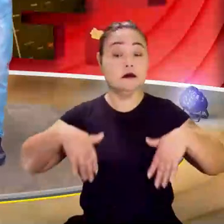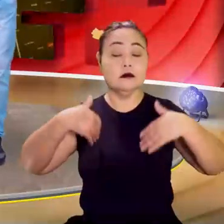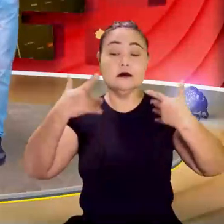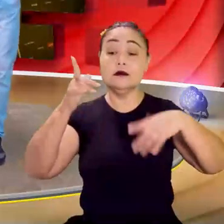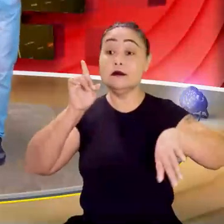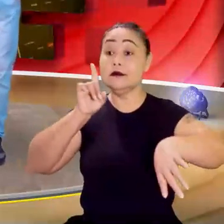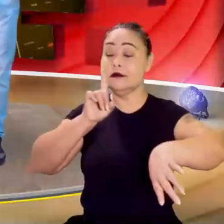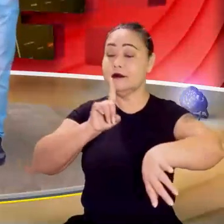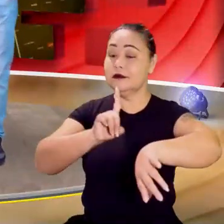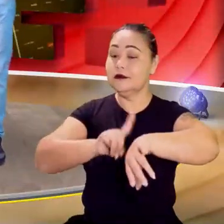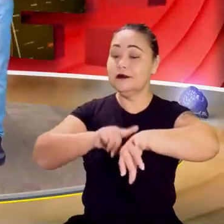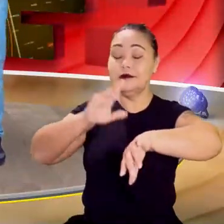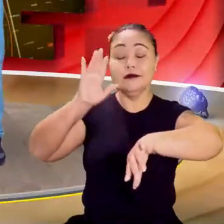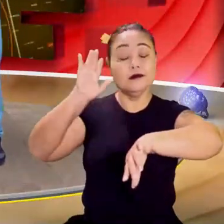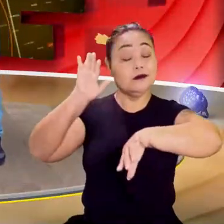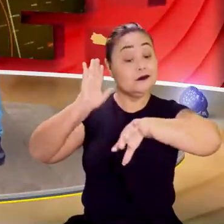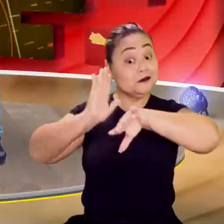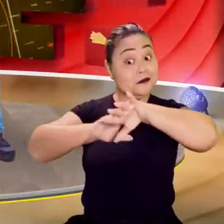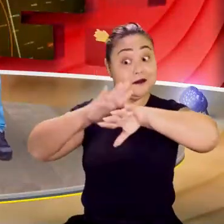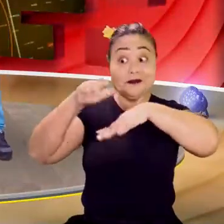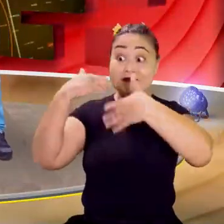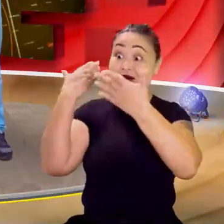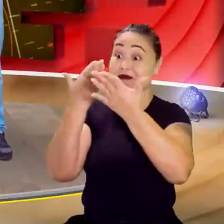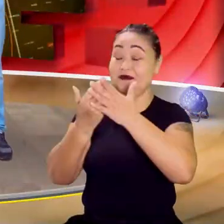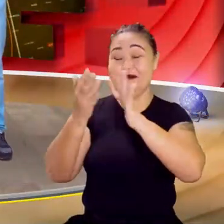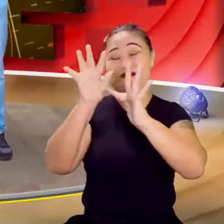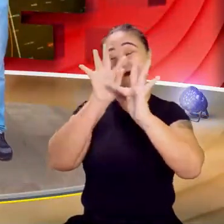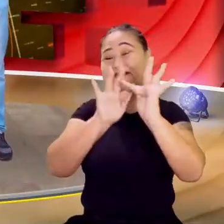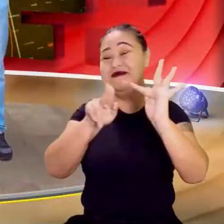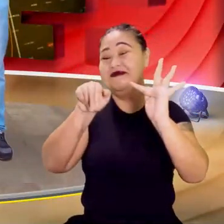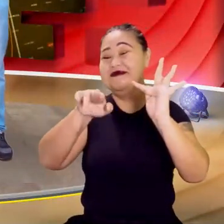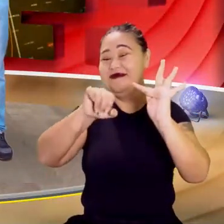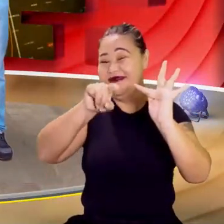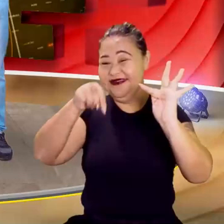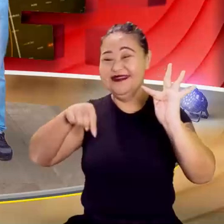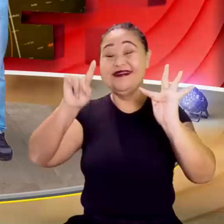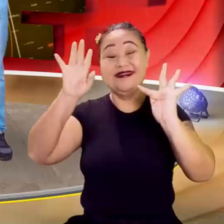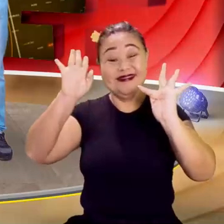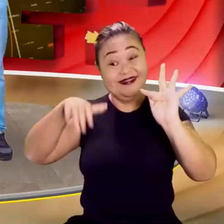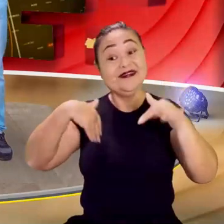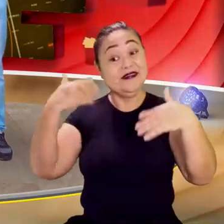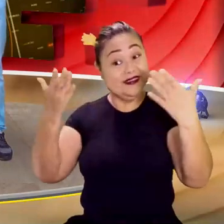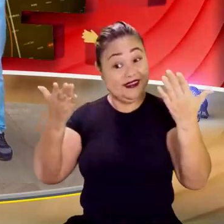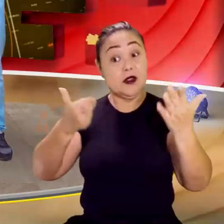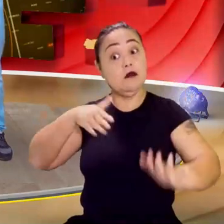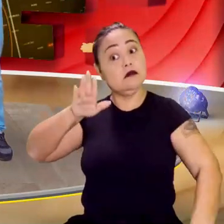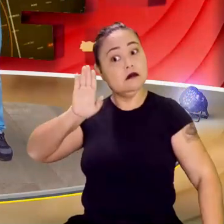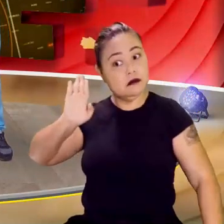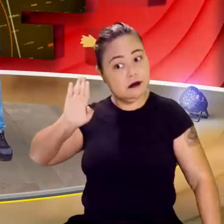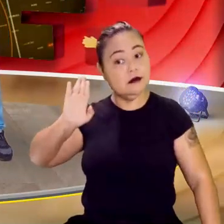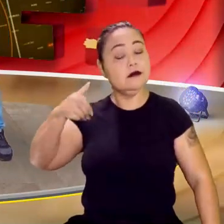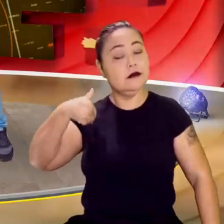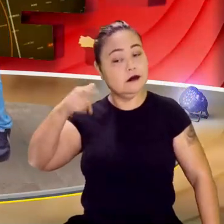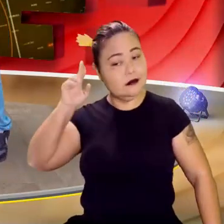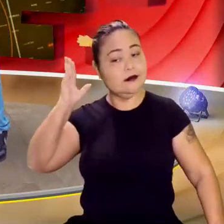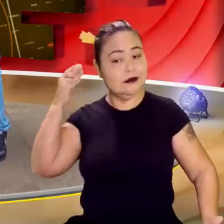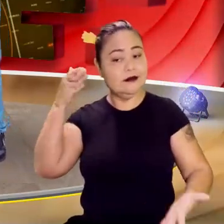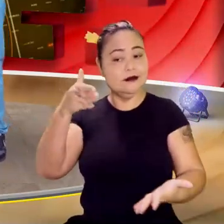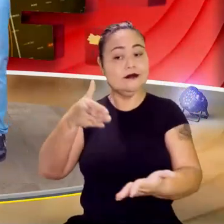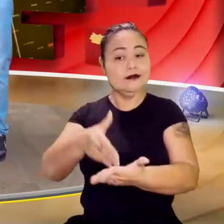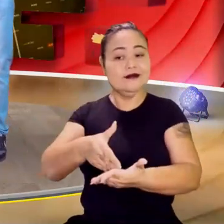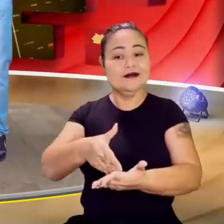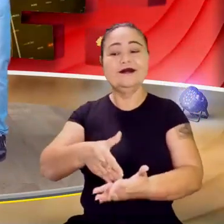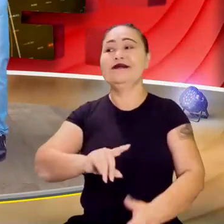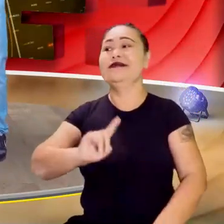E é hora de mais aula de função, mas prometemos que agora é a última, né, professor Maurício? Chegamos ao